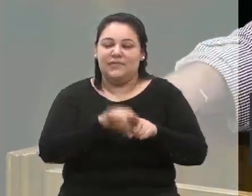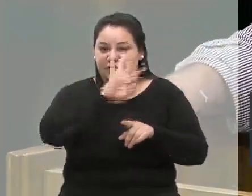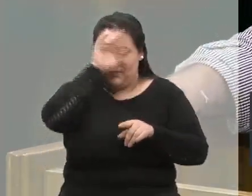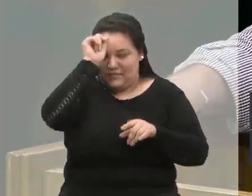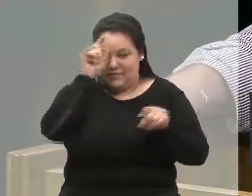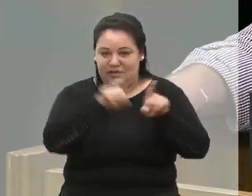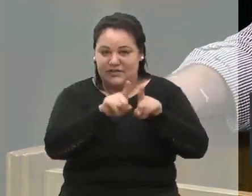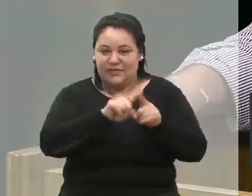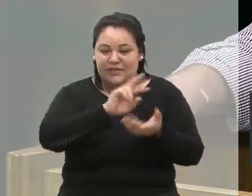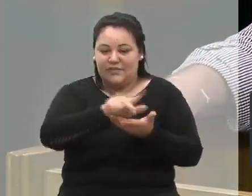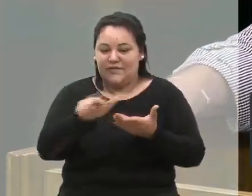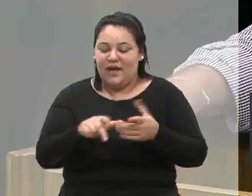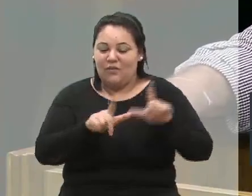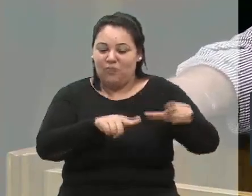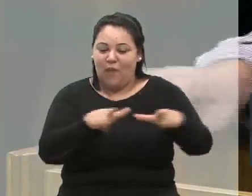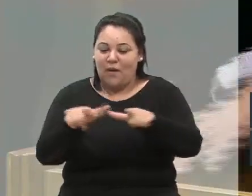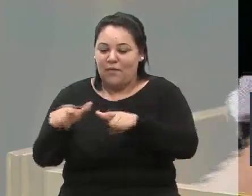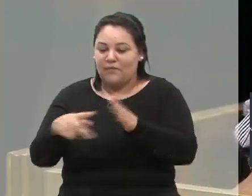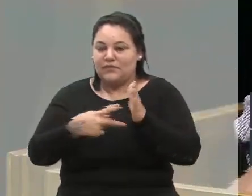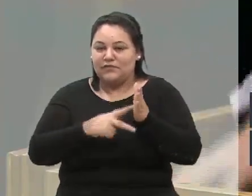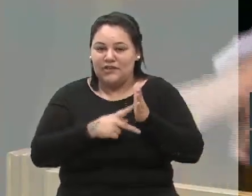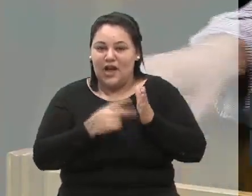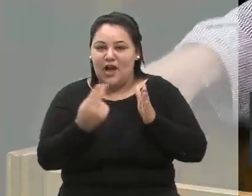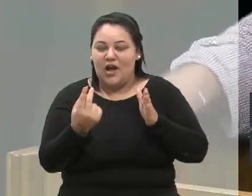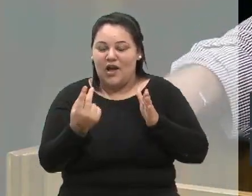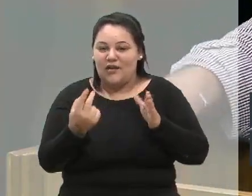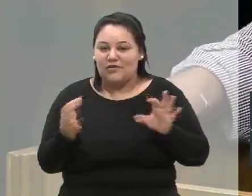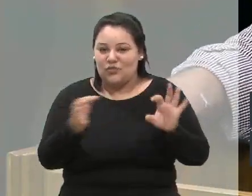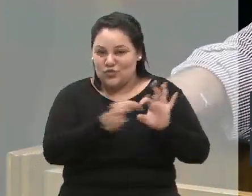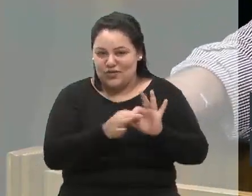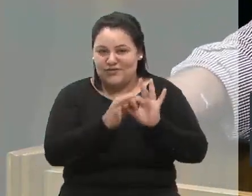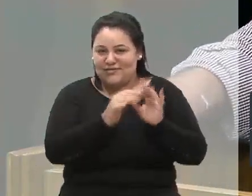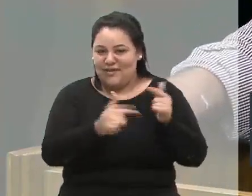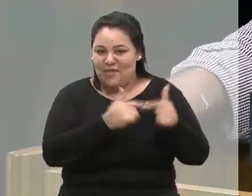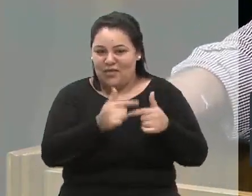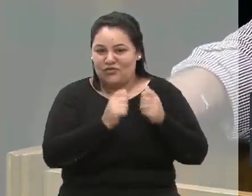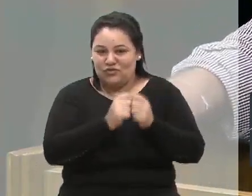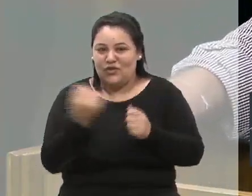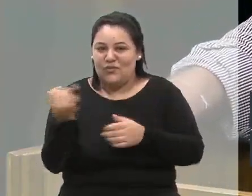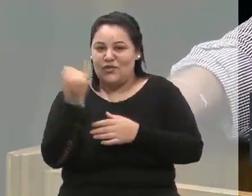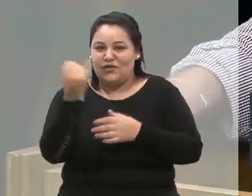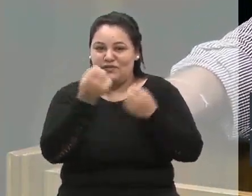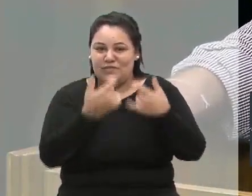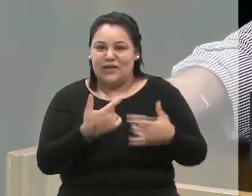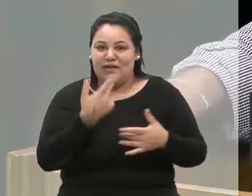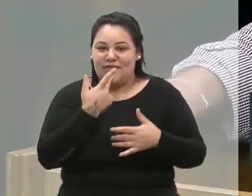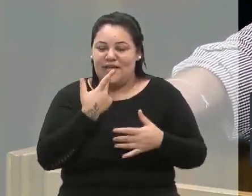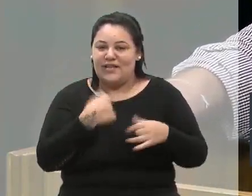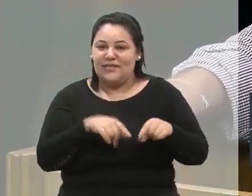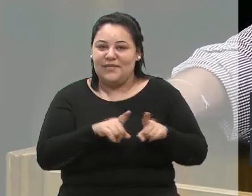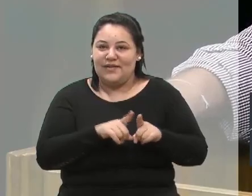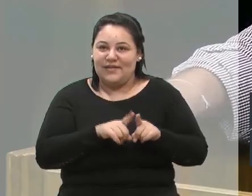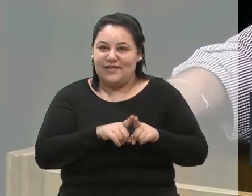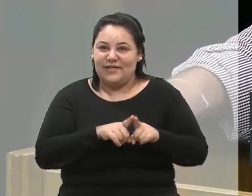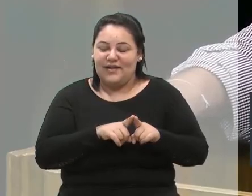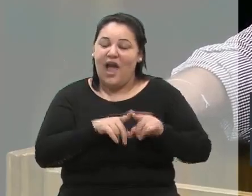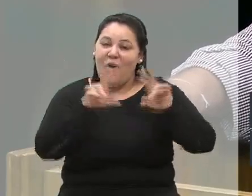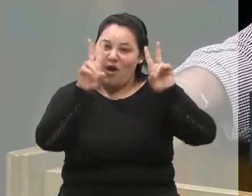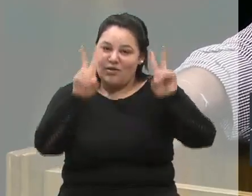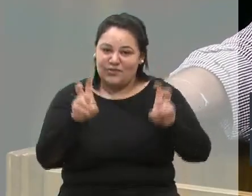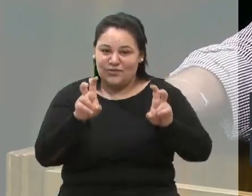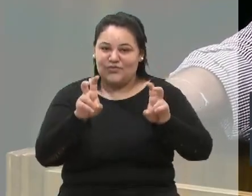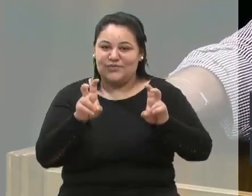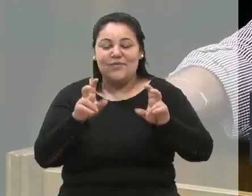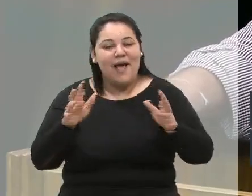várias centrais sindicais. Também aqui, importante a gente dizer que aqui é uma pauta bem